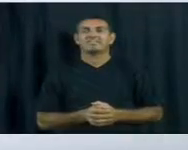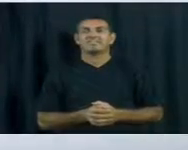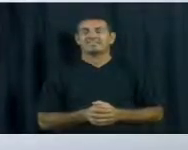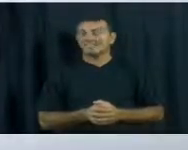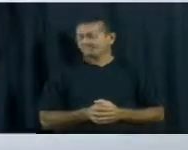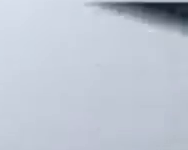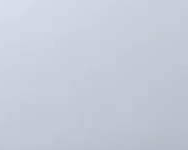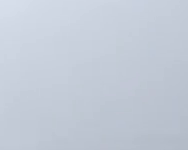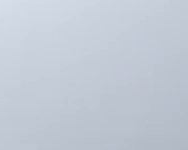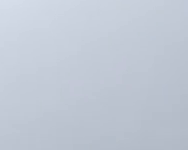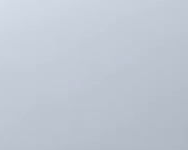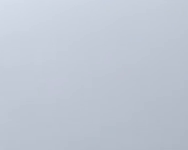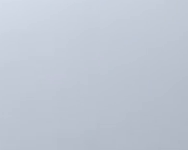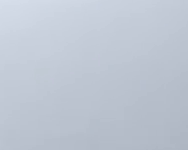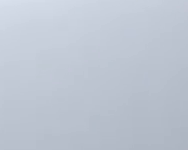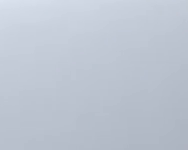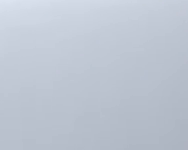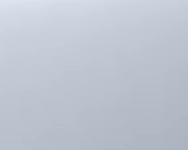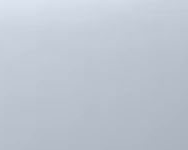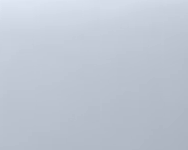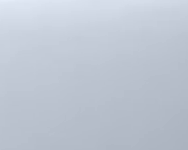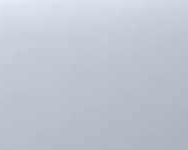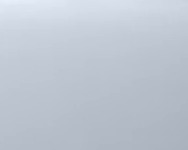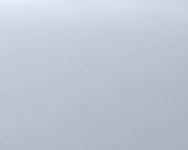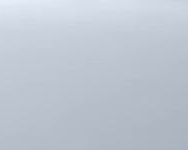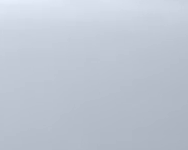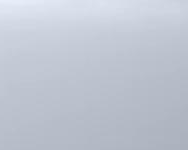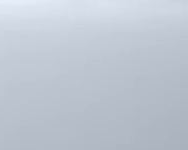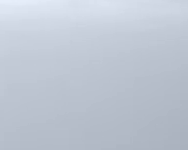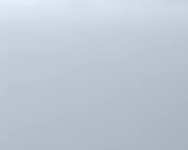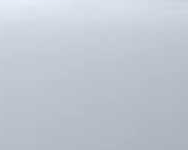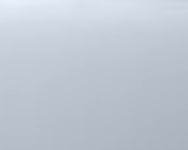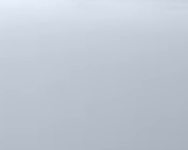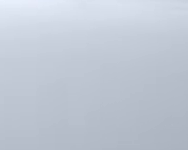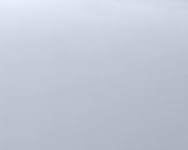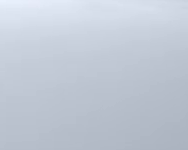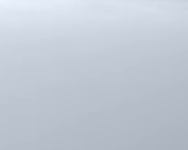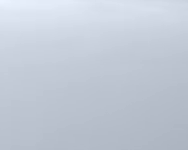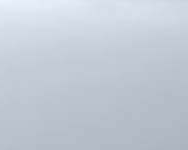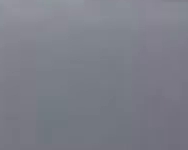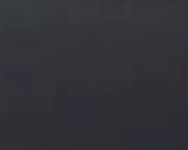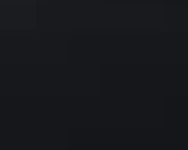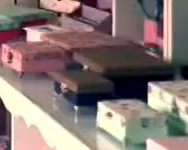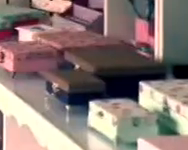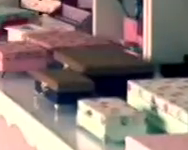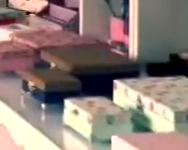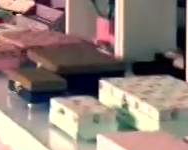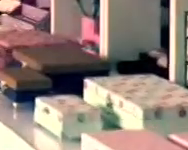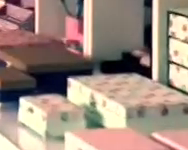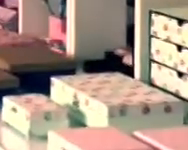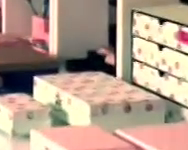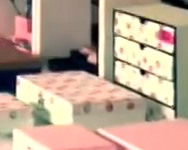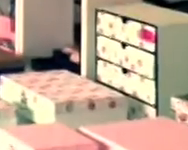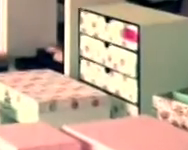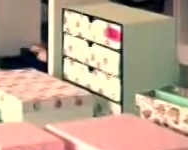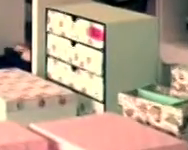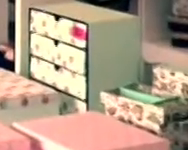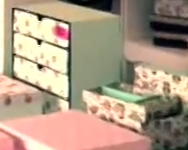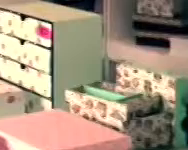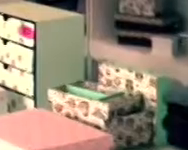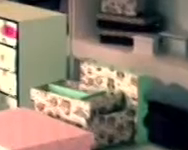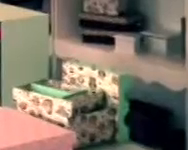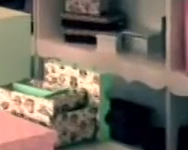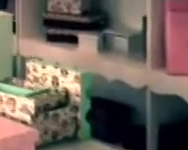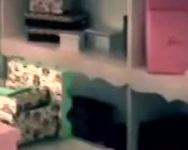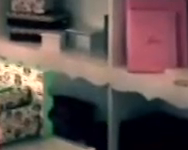chamam de deficiente, se enganam por deficiente, eu sou. Pensou em presentear aquela